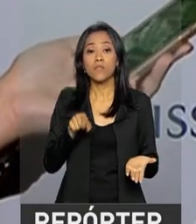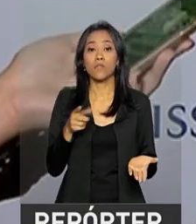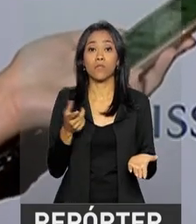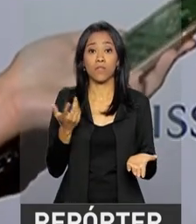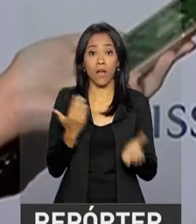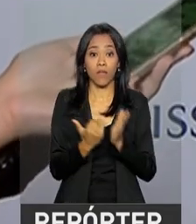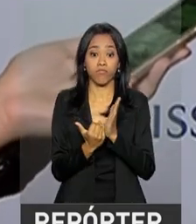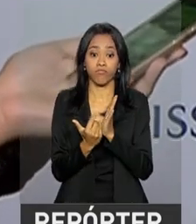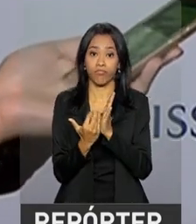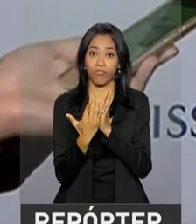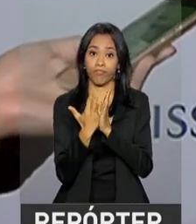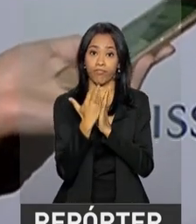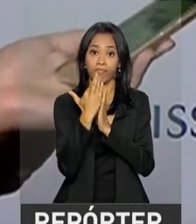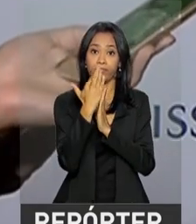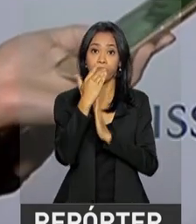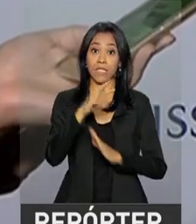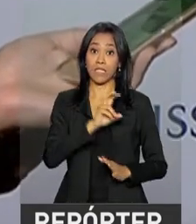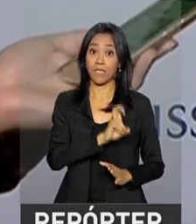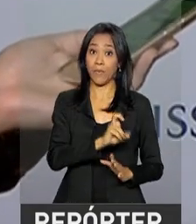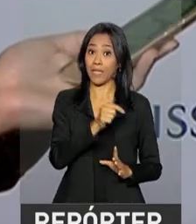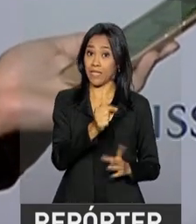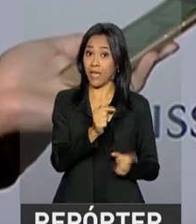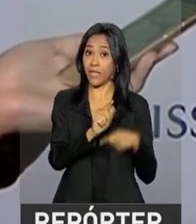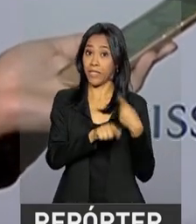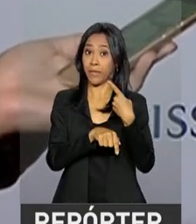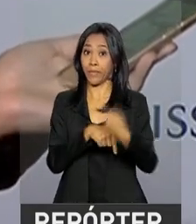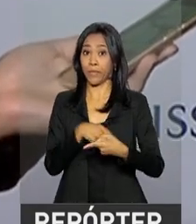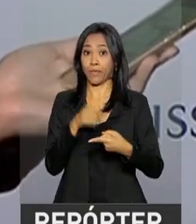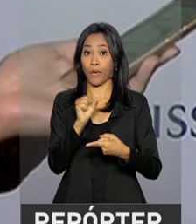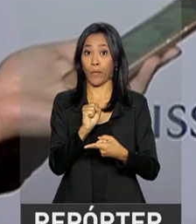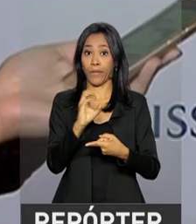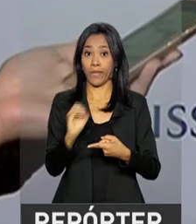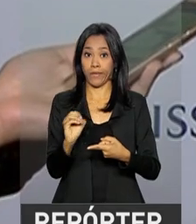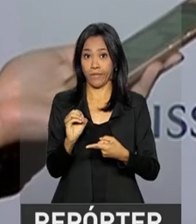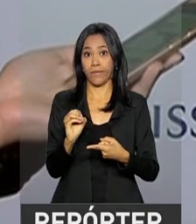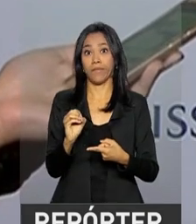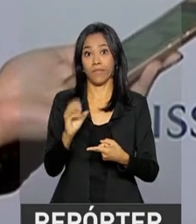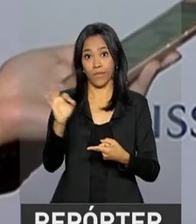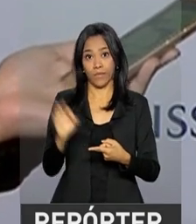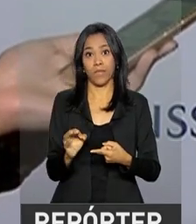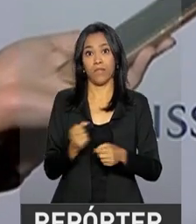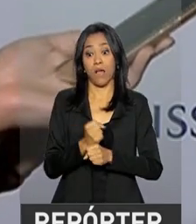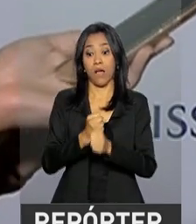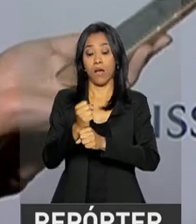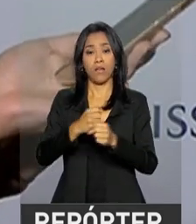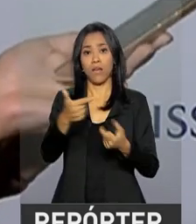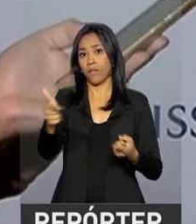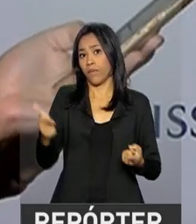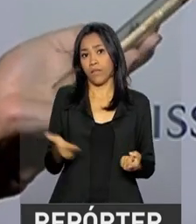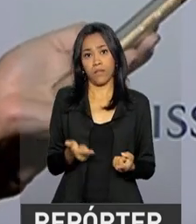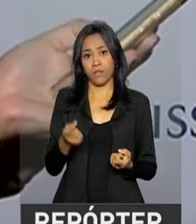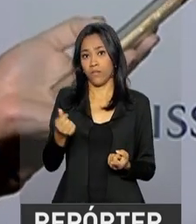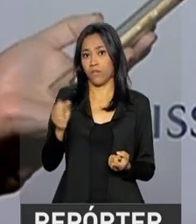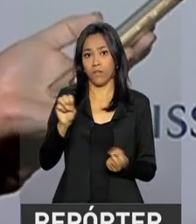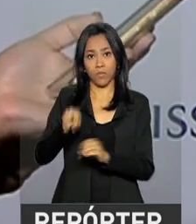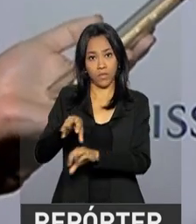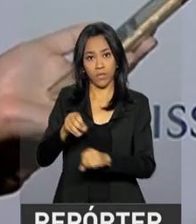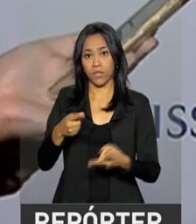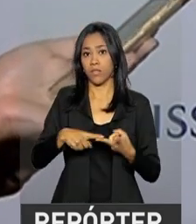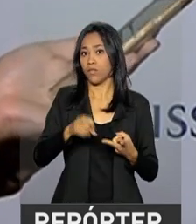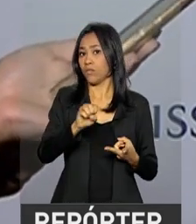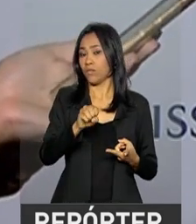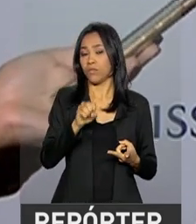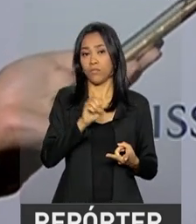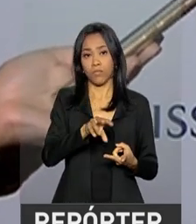está crescendo, quer dizer, 57 vão para 80 em alguns anos. E não vai haver dinheiro para educação, para saúde, para